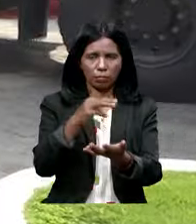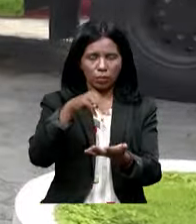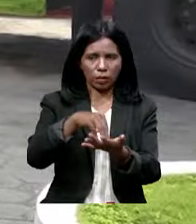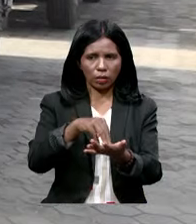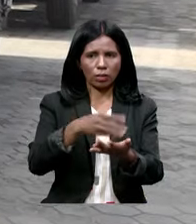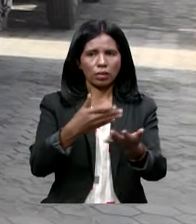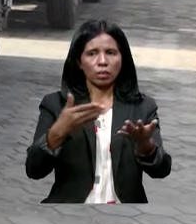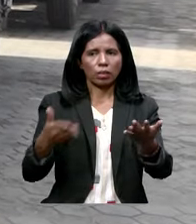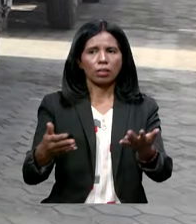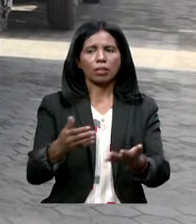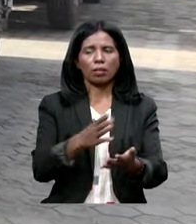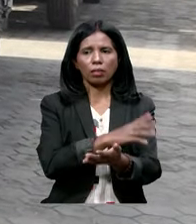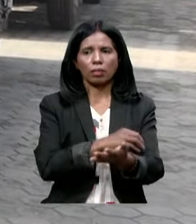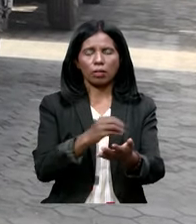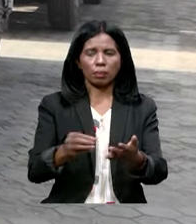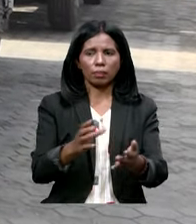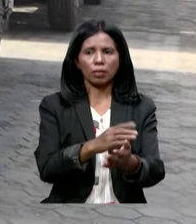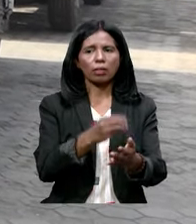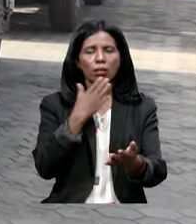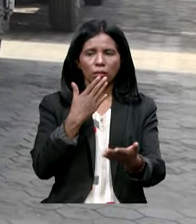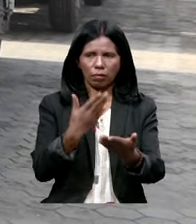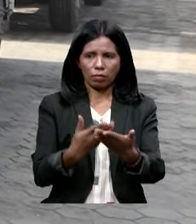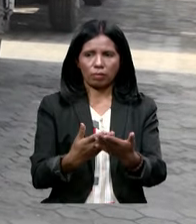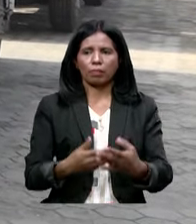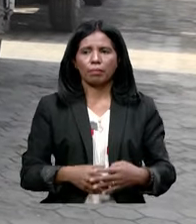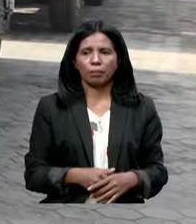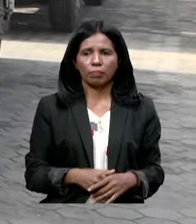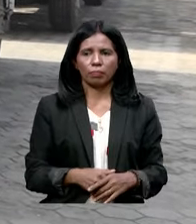a tu bele facilita projeto, né? Lá o diak, Abraão Amaral, bem-vindes menes, ZMN.